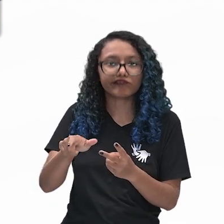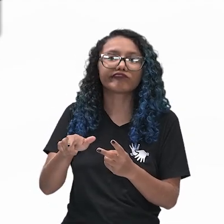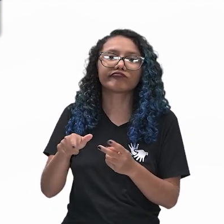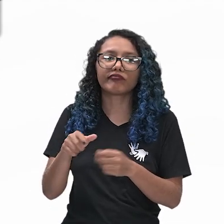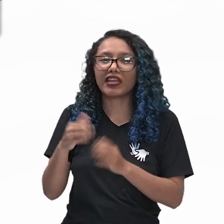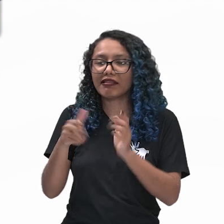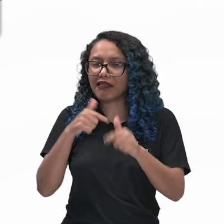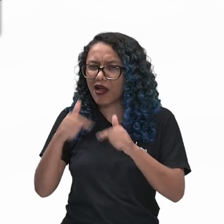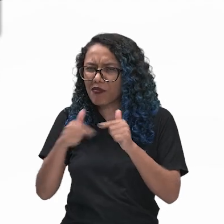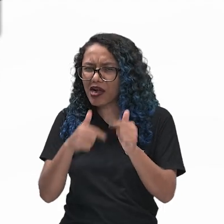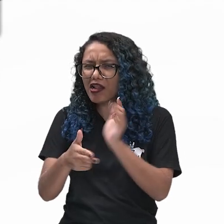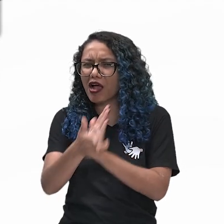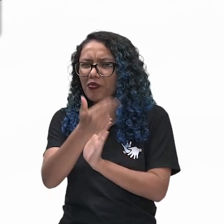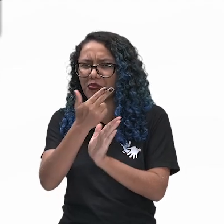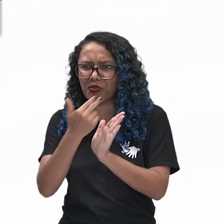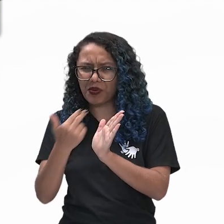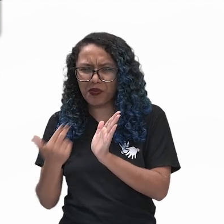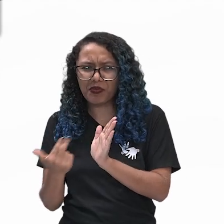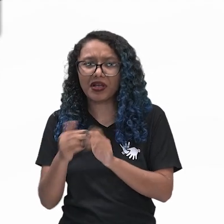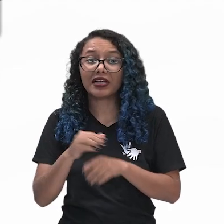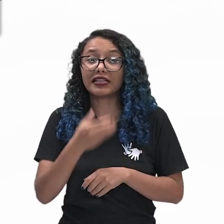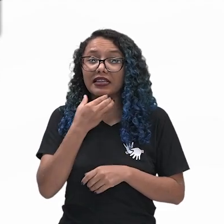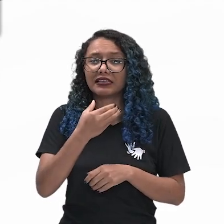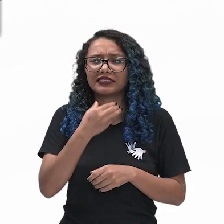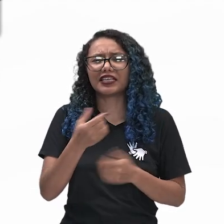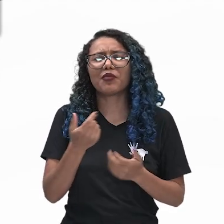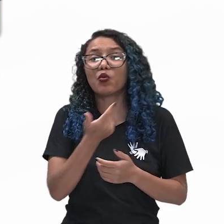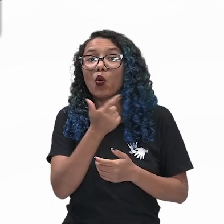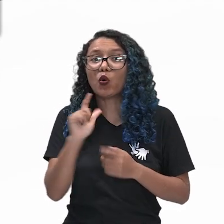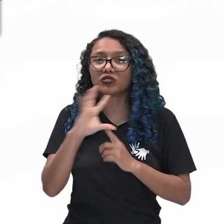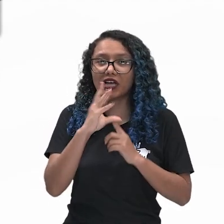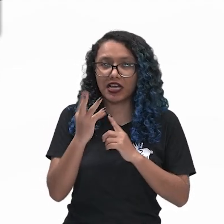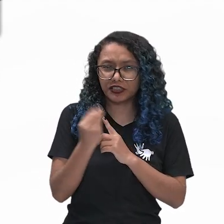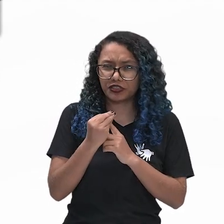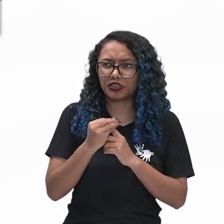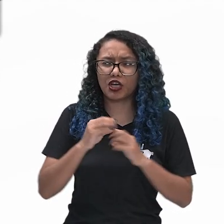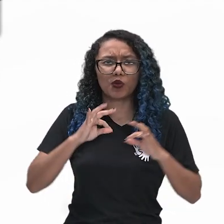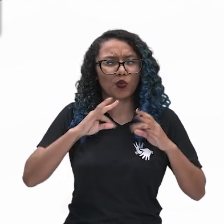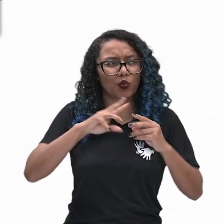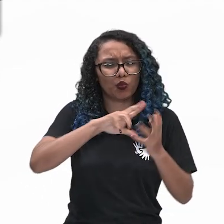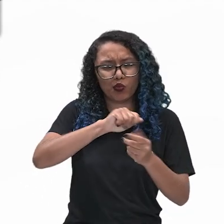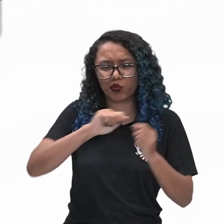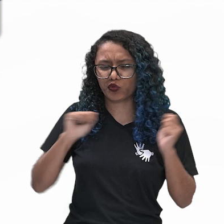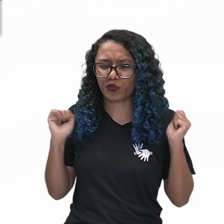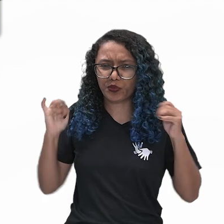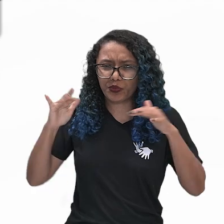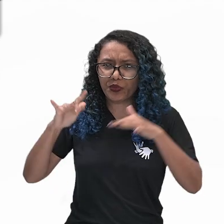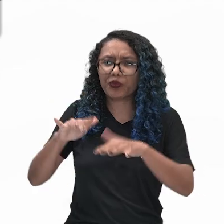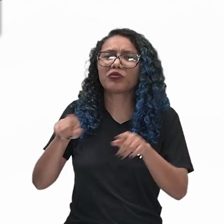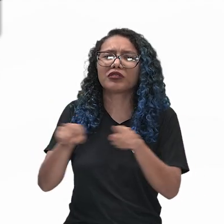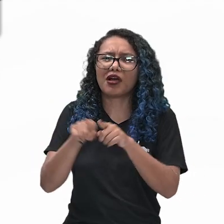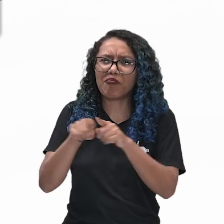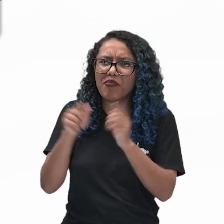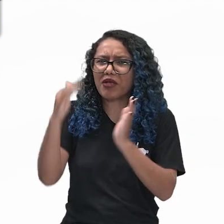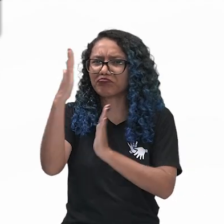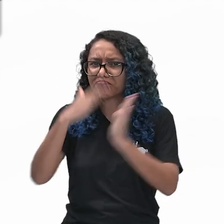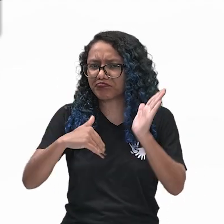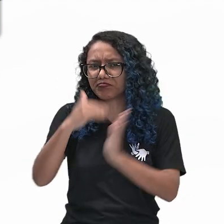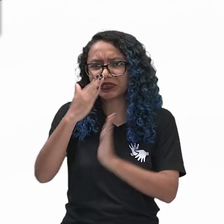vai ter artistas de todo o mundo. Então, o que ele fez? O mega empresário, ele teve uma